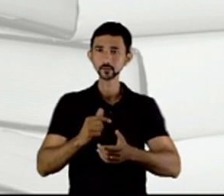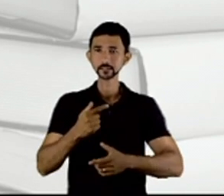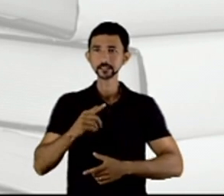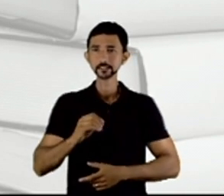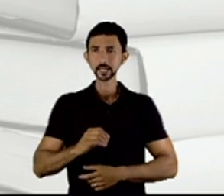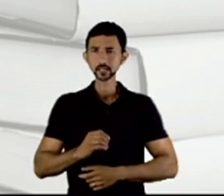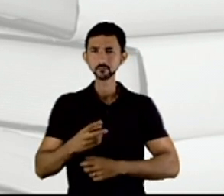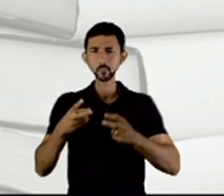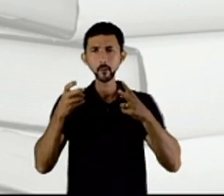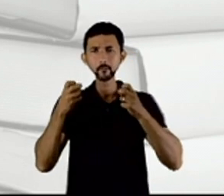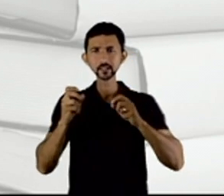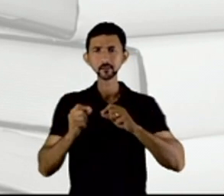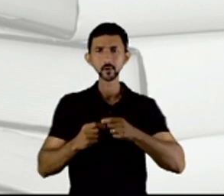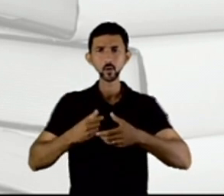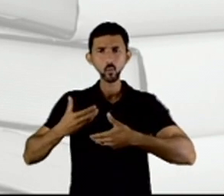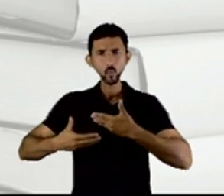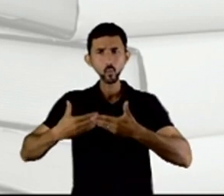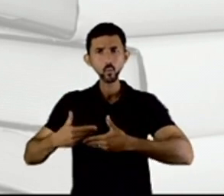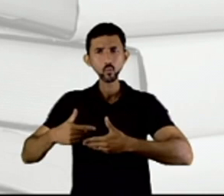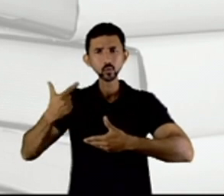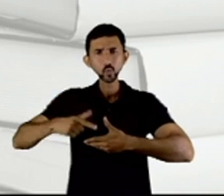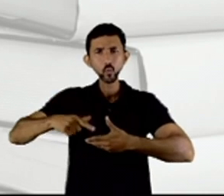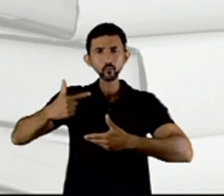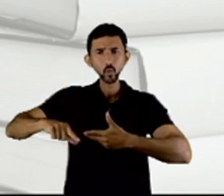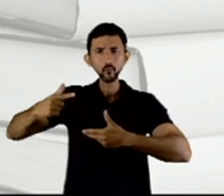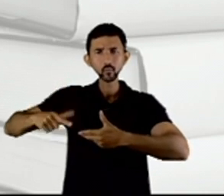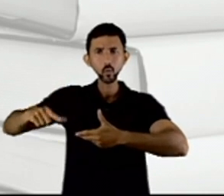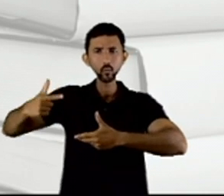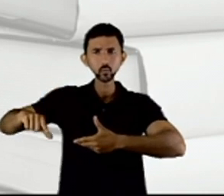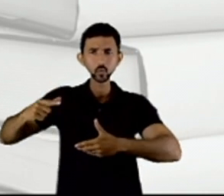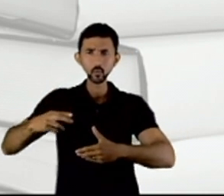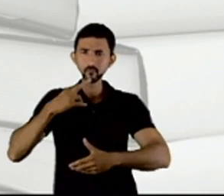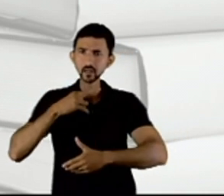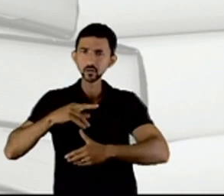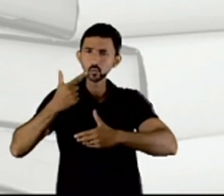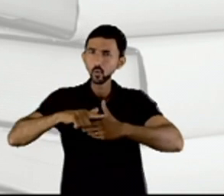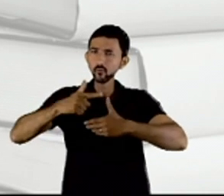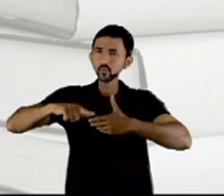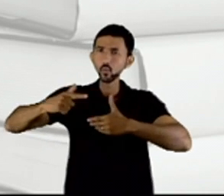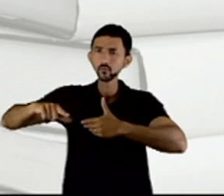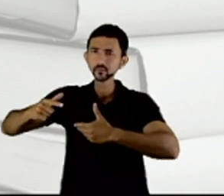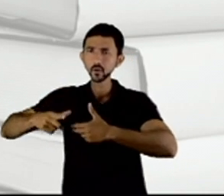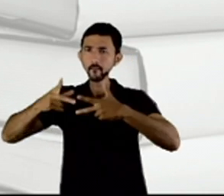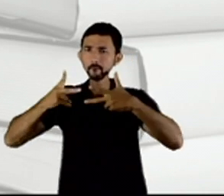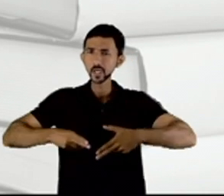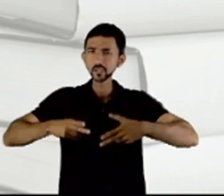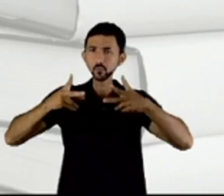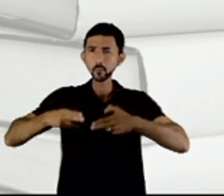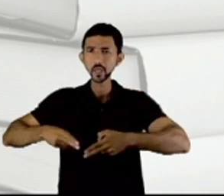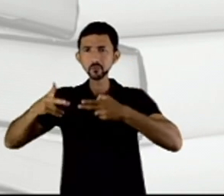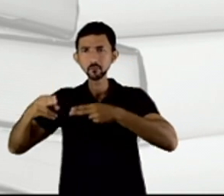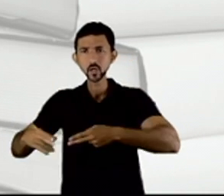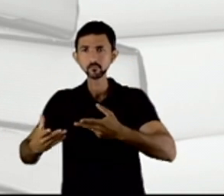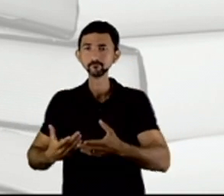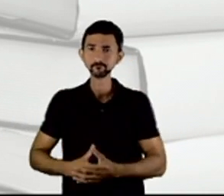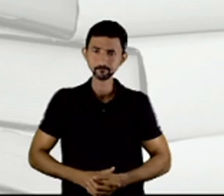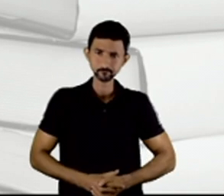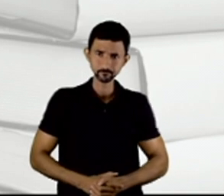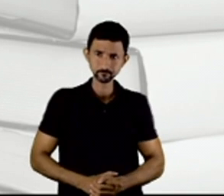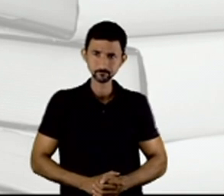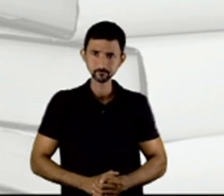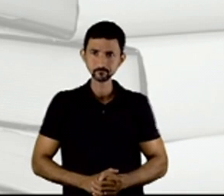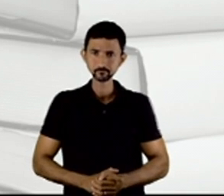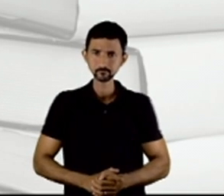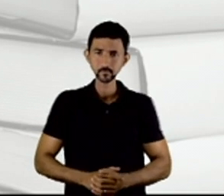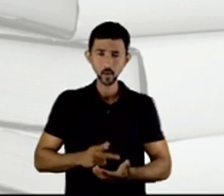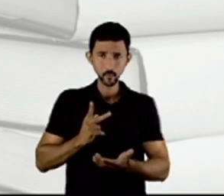você já percebeu que está acontecendo alguma irregularidade aí, né? Está repetindo. Mas vamos dar mais um